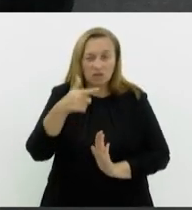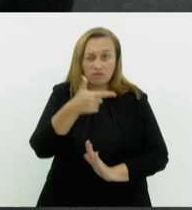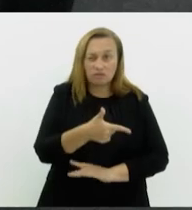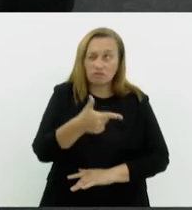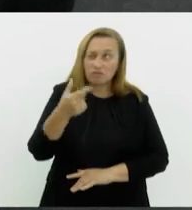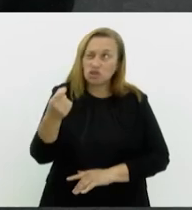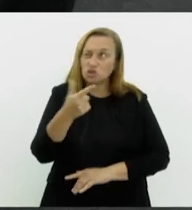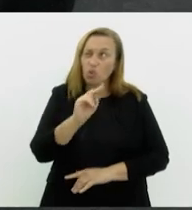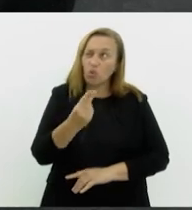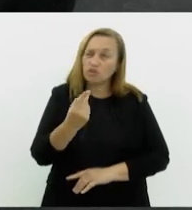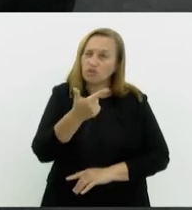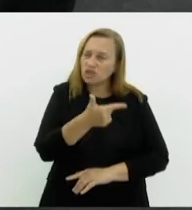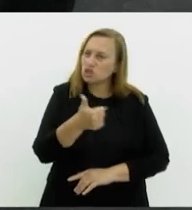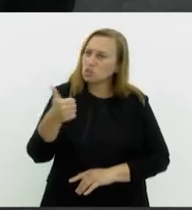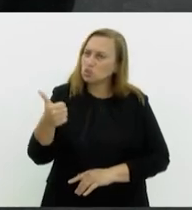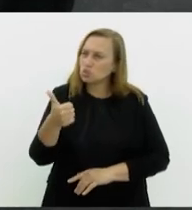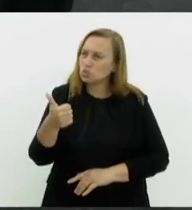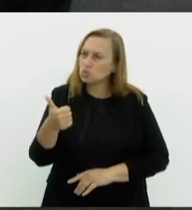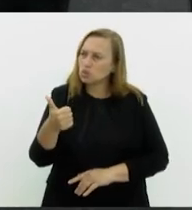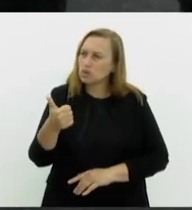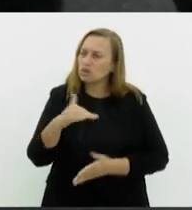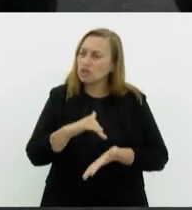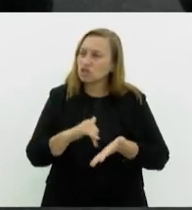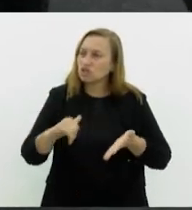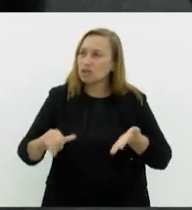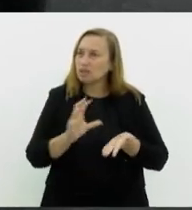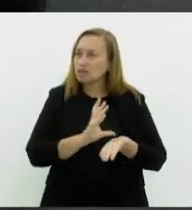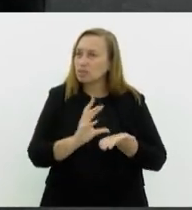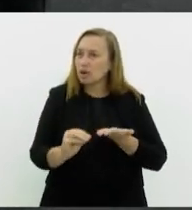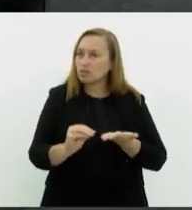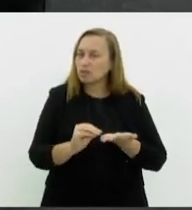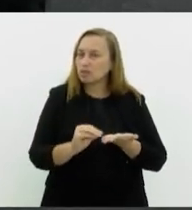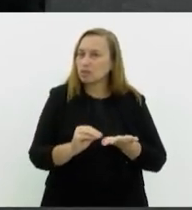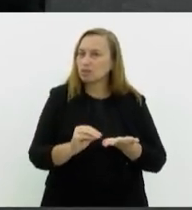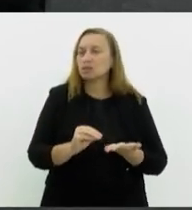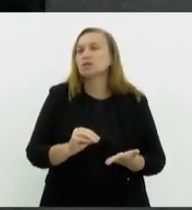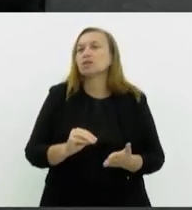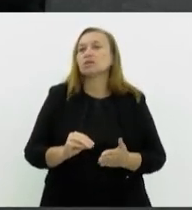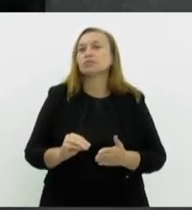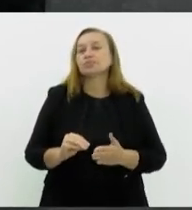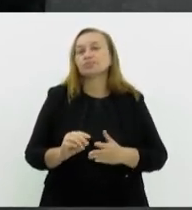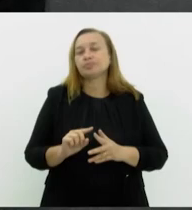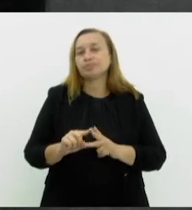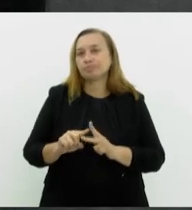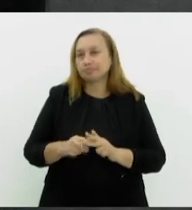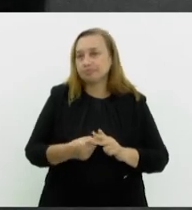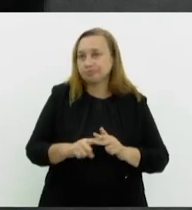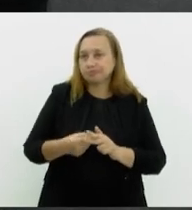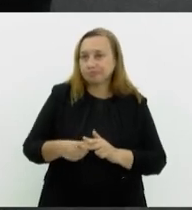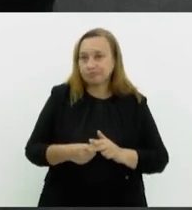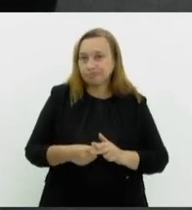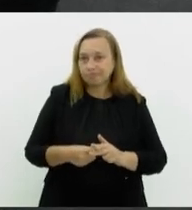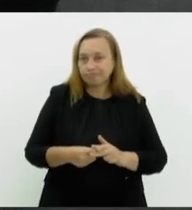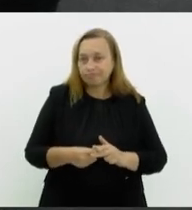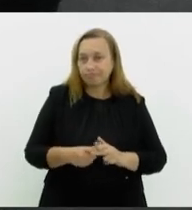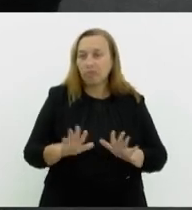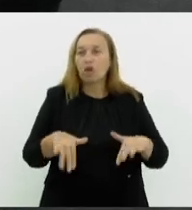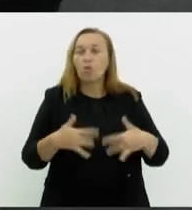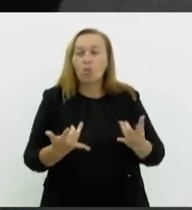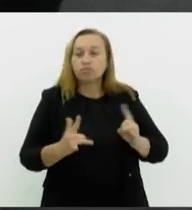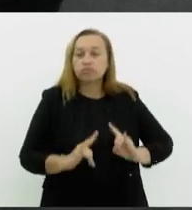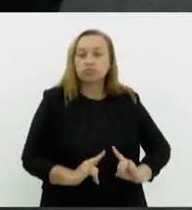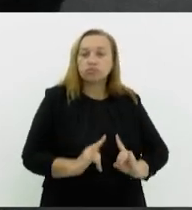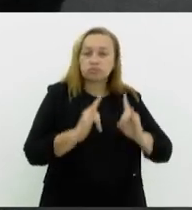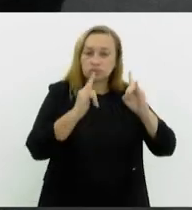21, ele foi retirado de pauta para fazer uma triagem de que imóveis